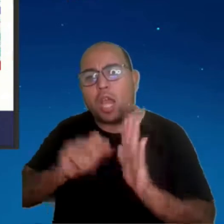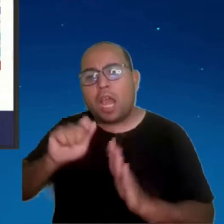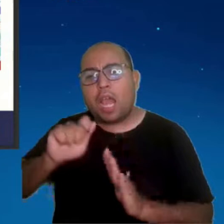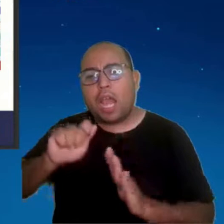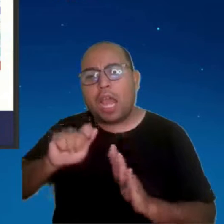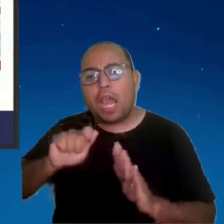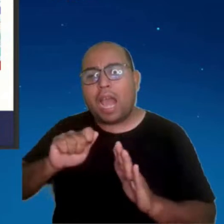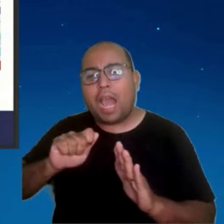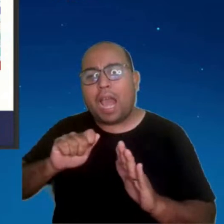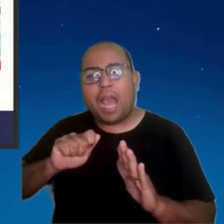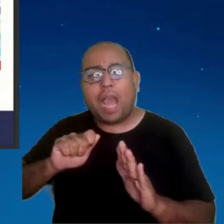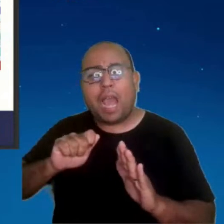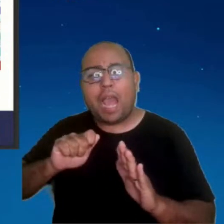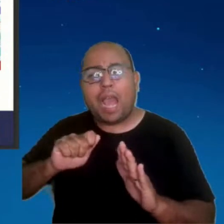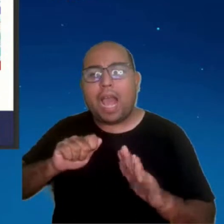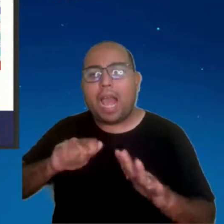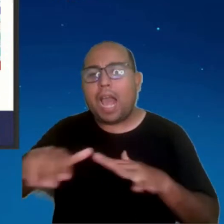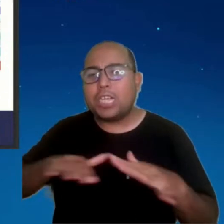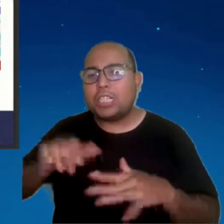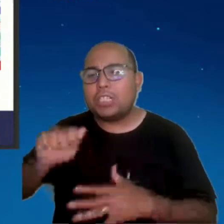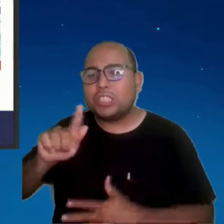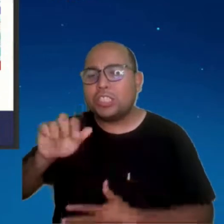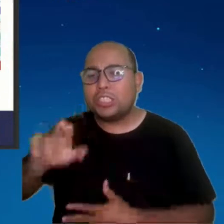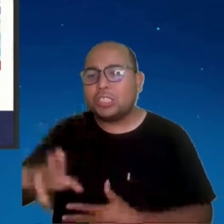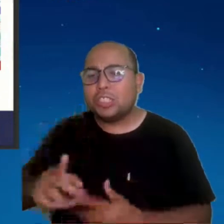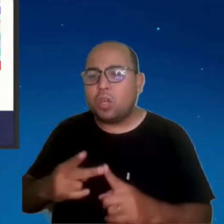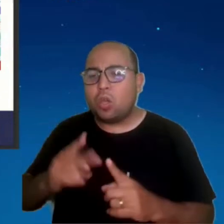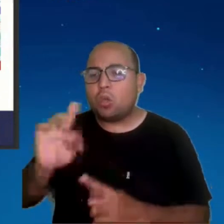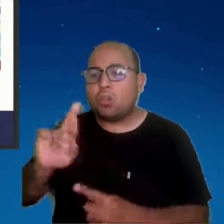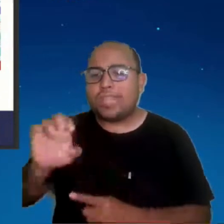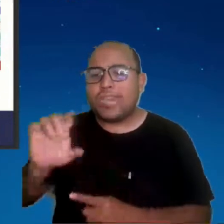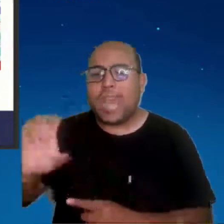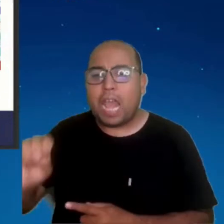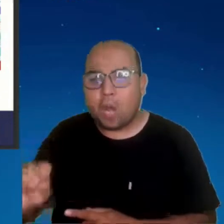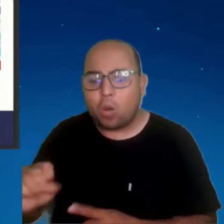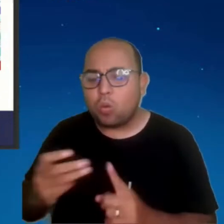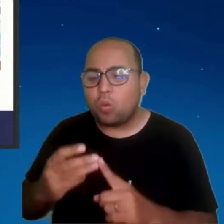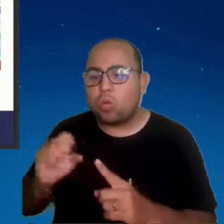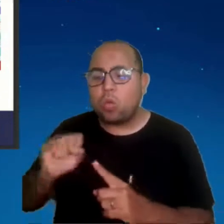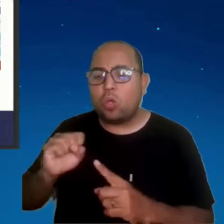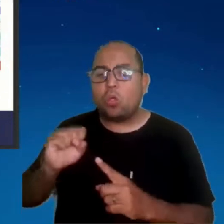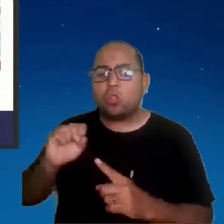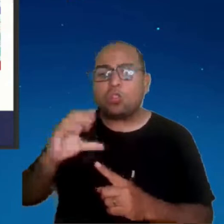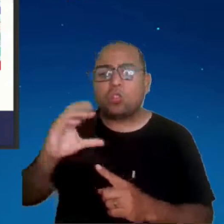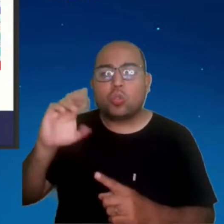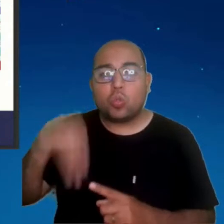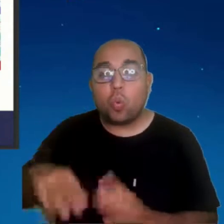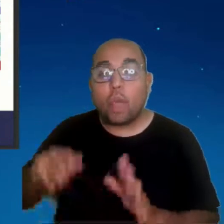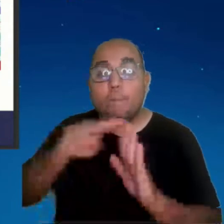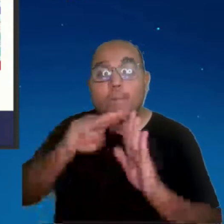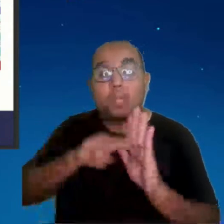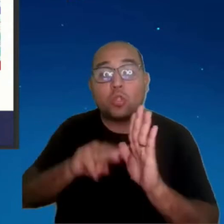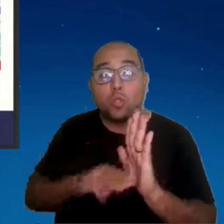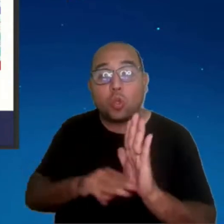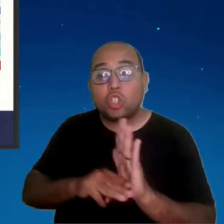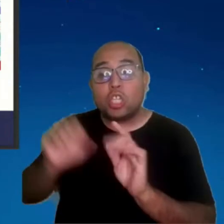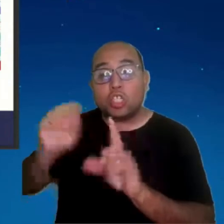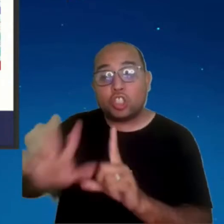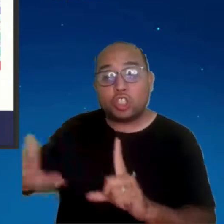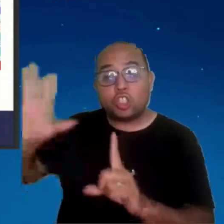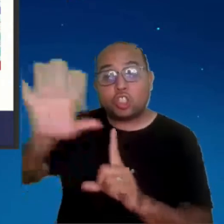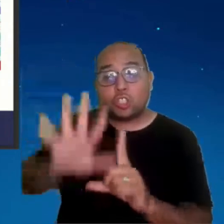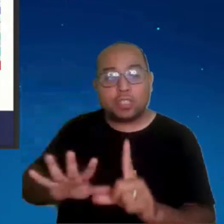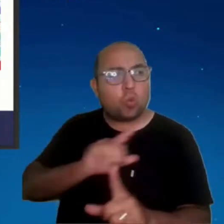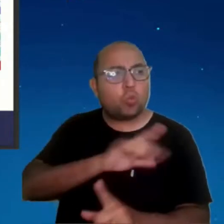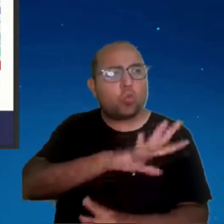o Trello, usem o Scrum. Marisa, o que é isso? Né? São metodologias e ferramentas digitais que todo